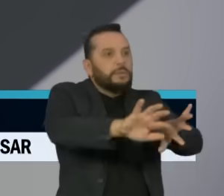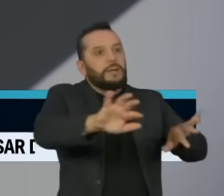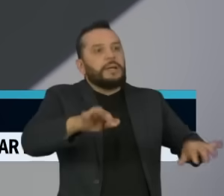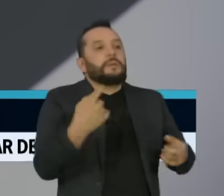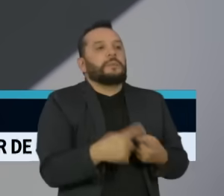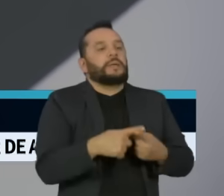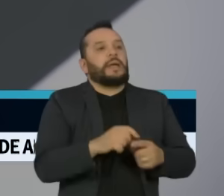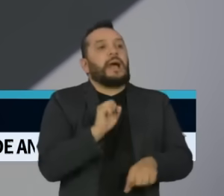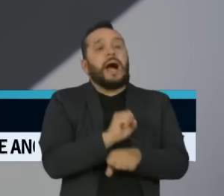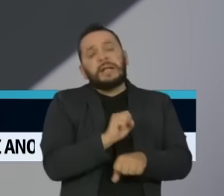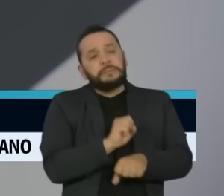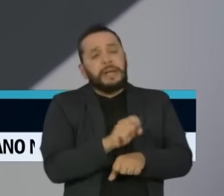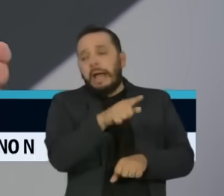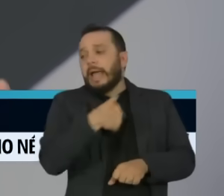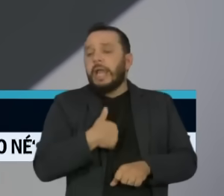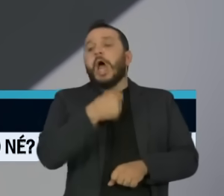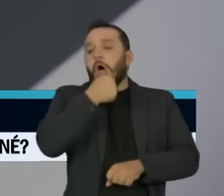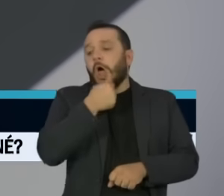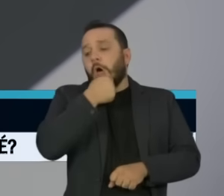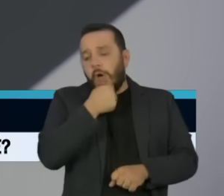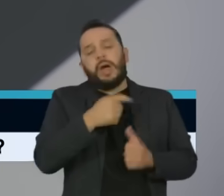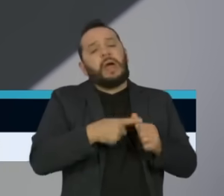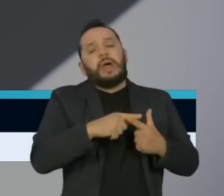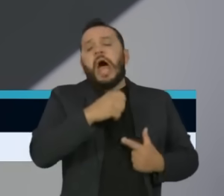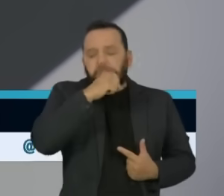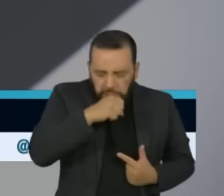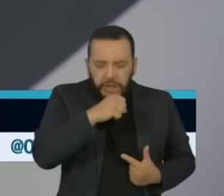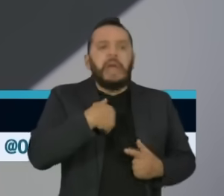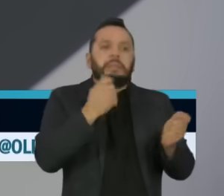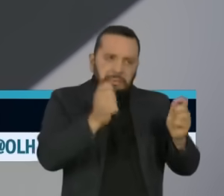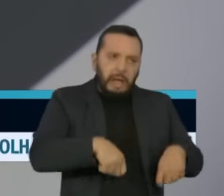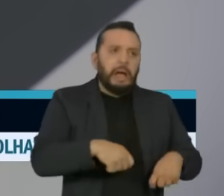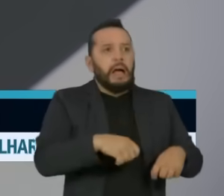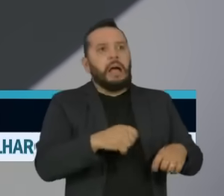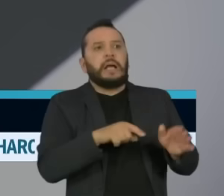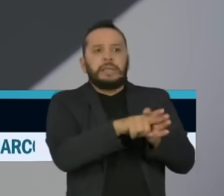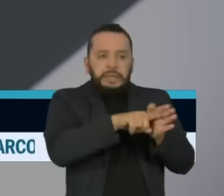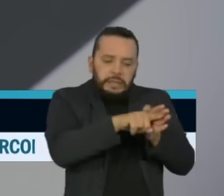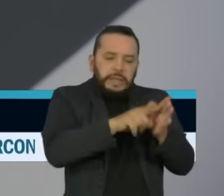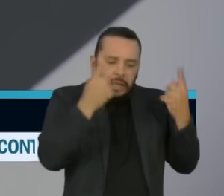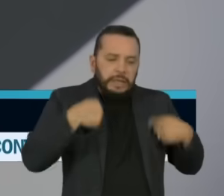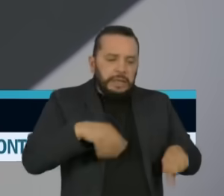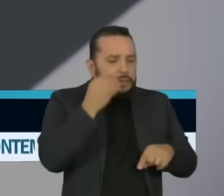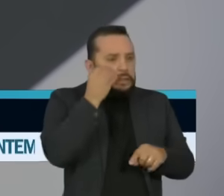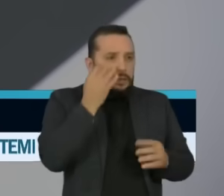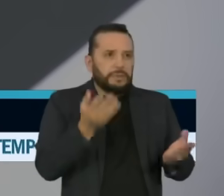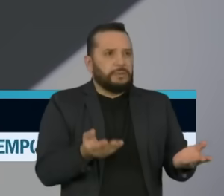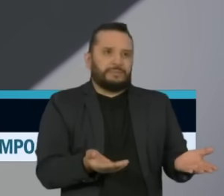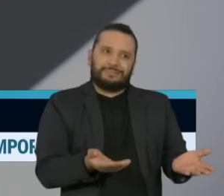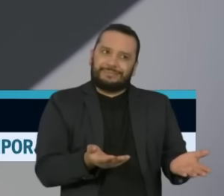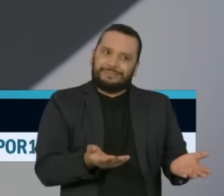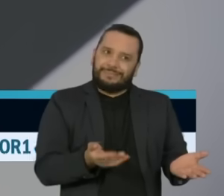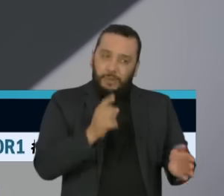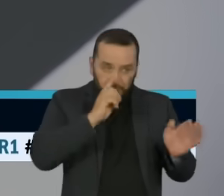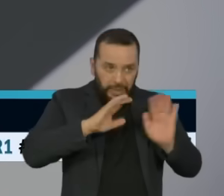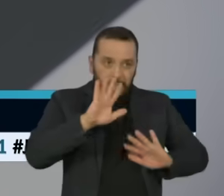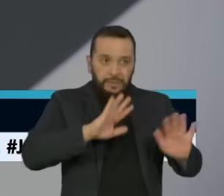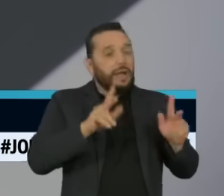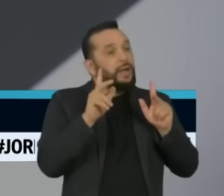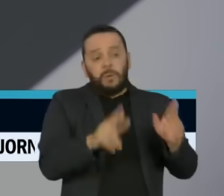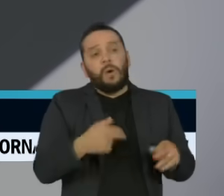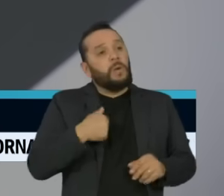passar gente. Então, você tem que fazer... É o caso do presidente atual. Ele tem o vírus, mas não está com